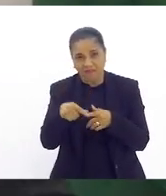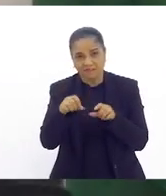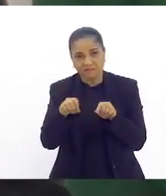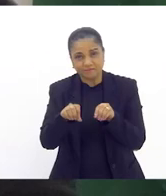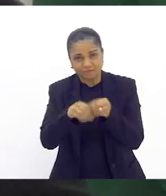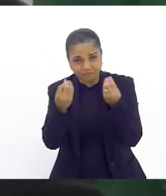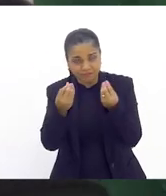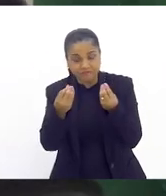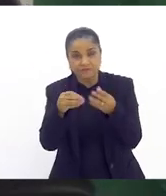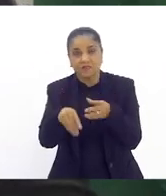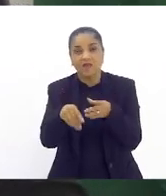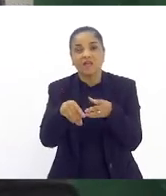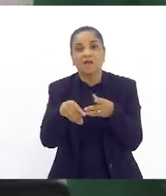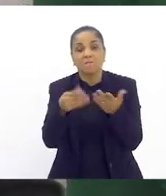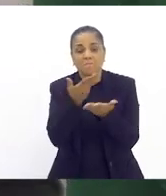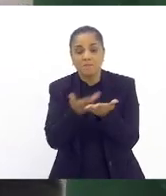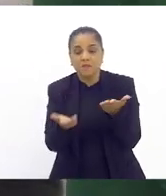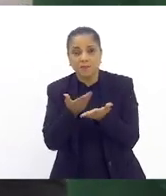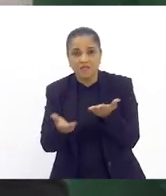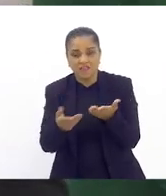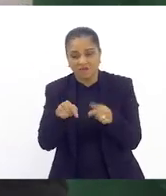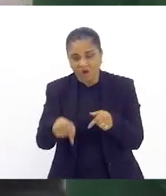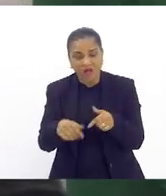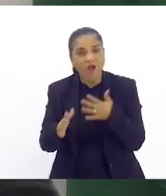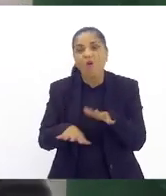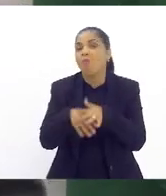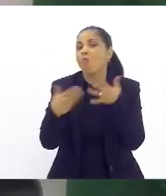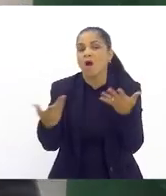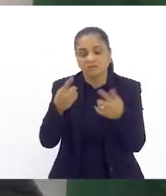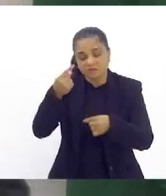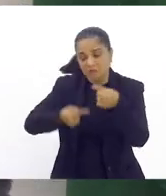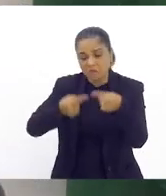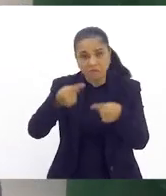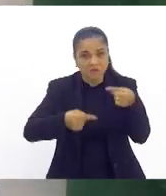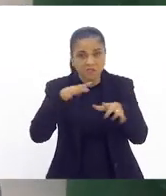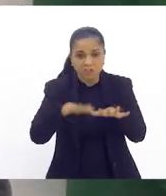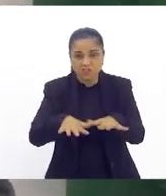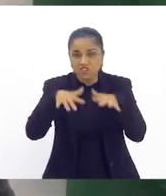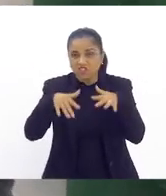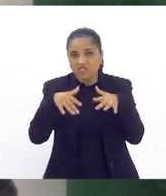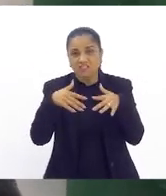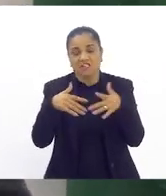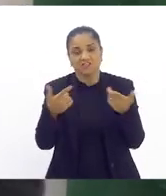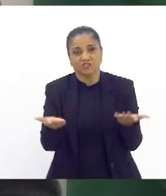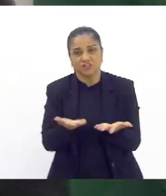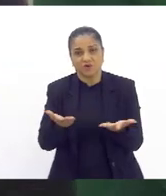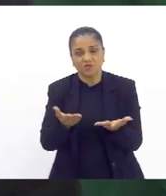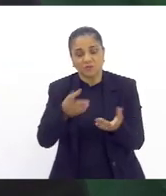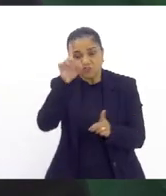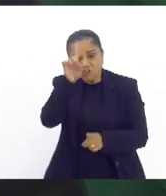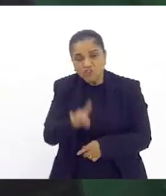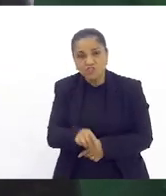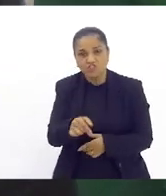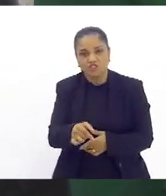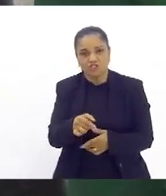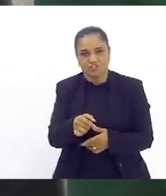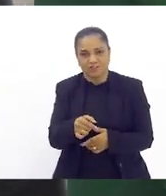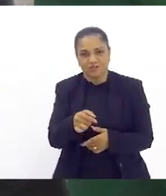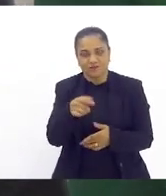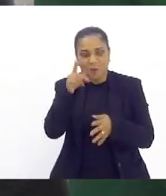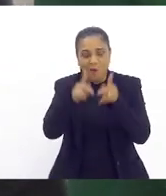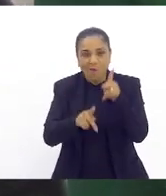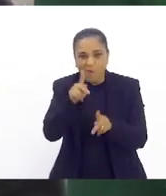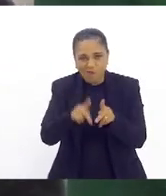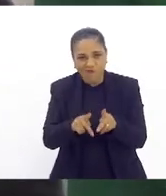debatendo fazendo audiências públicas para poder dar dignidade ao cidadão que paga por esse